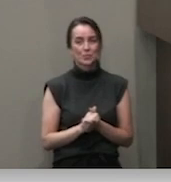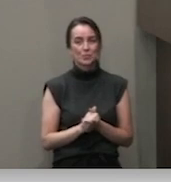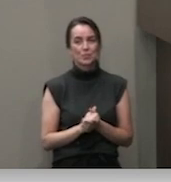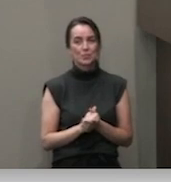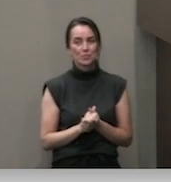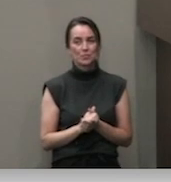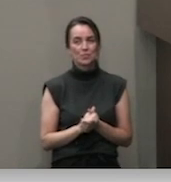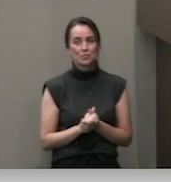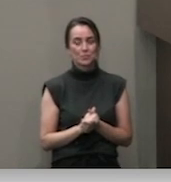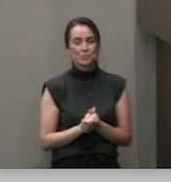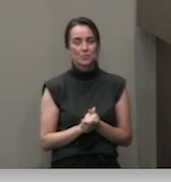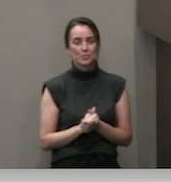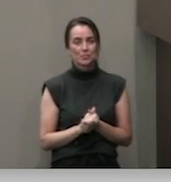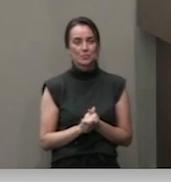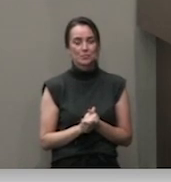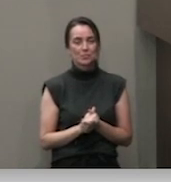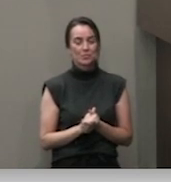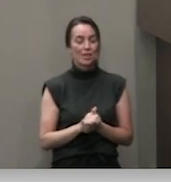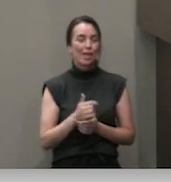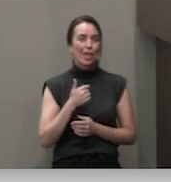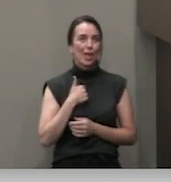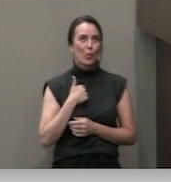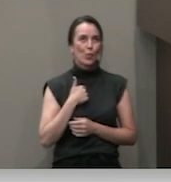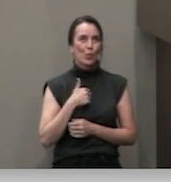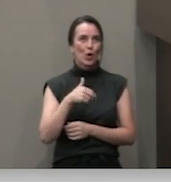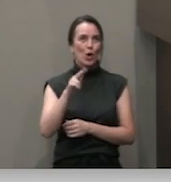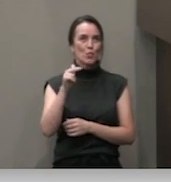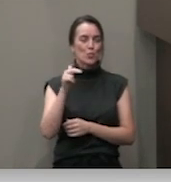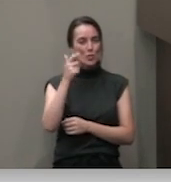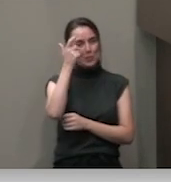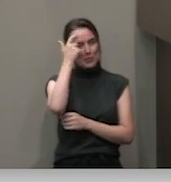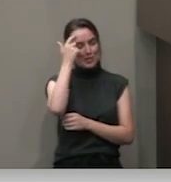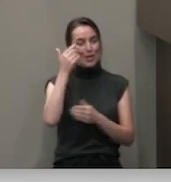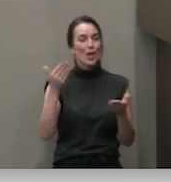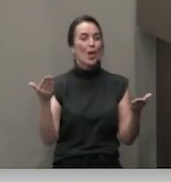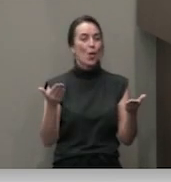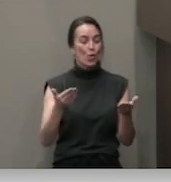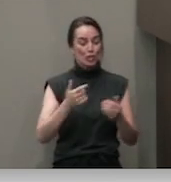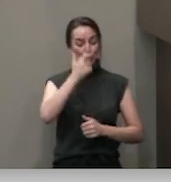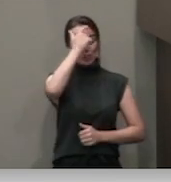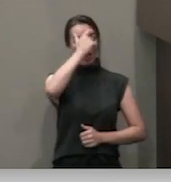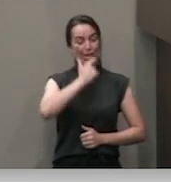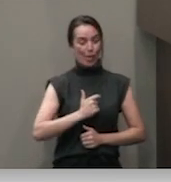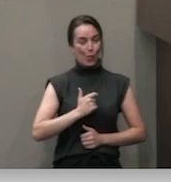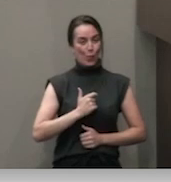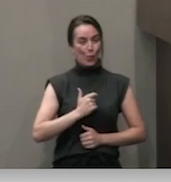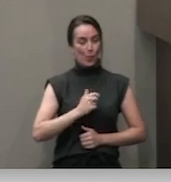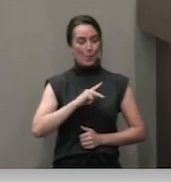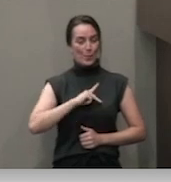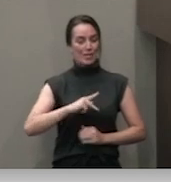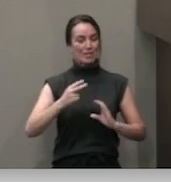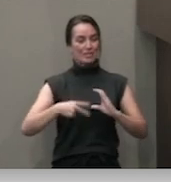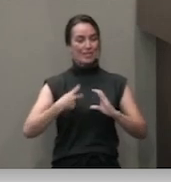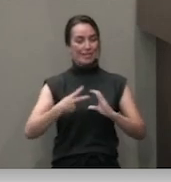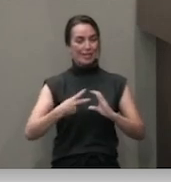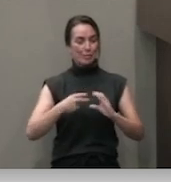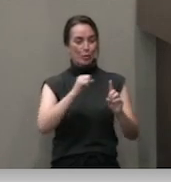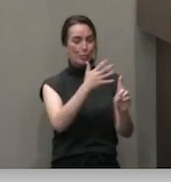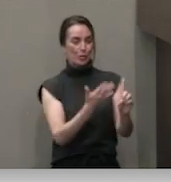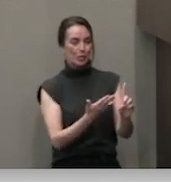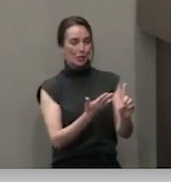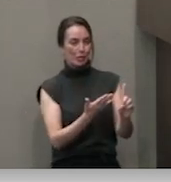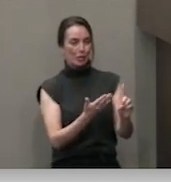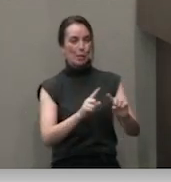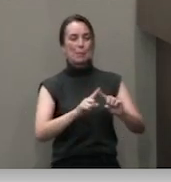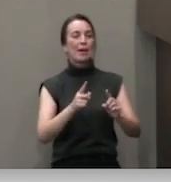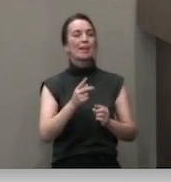eh eu jamais imaginei que hoje estaria como presidente da Câmara fazendo esta homenagem mas nunca duvidei que ele chegasse onde